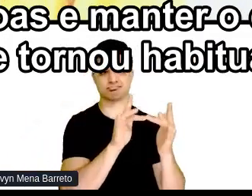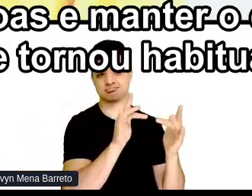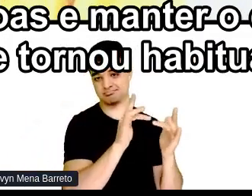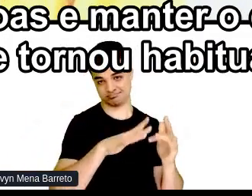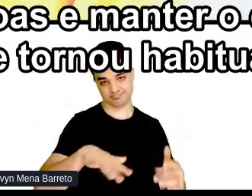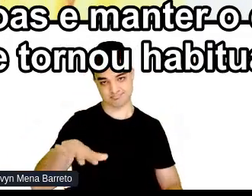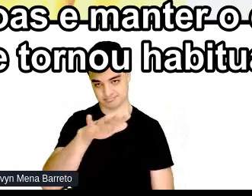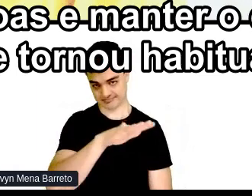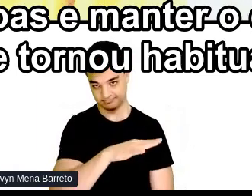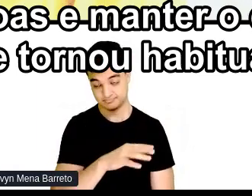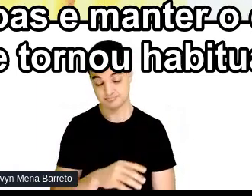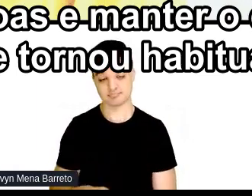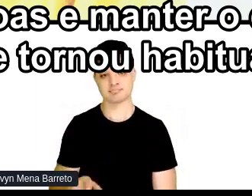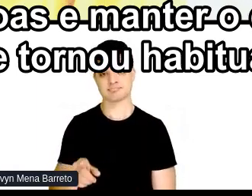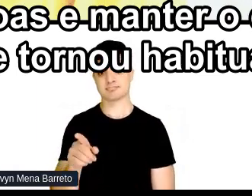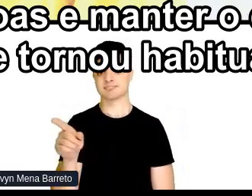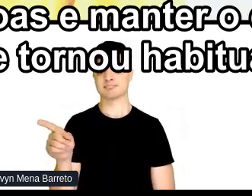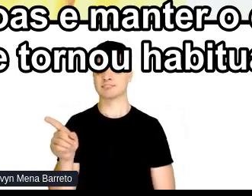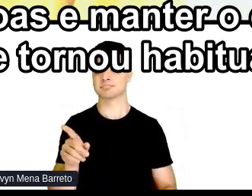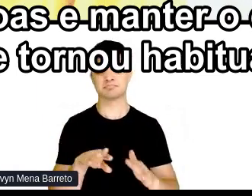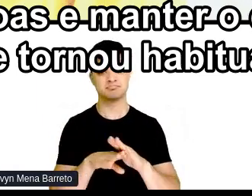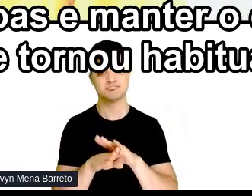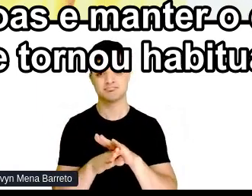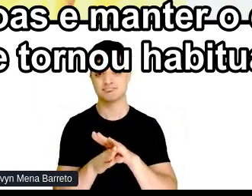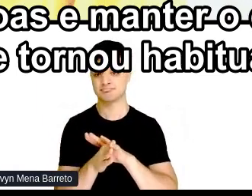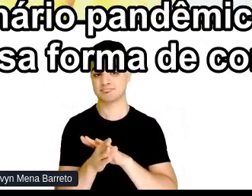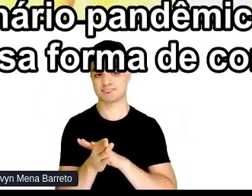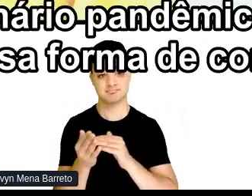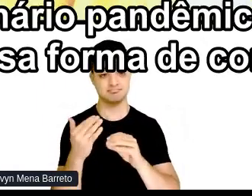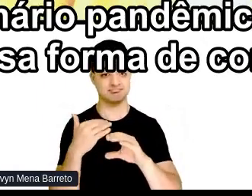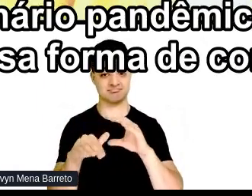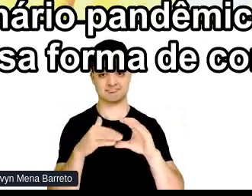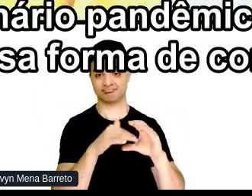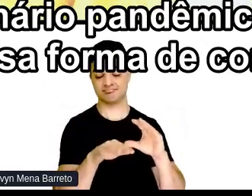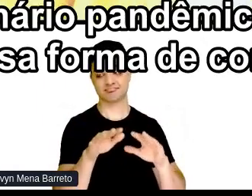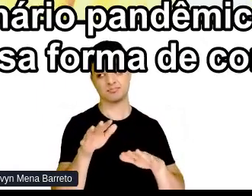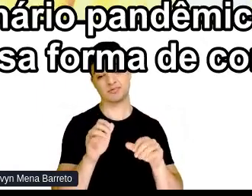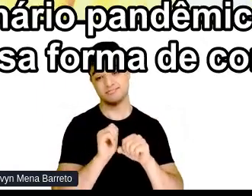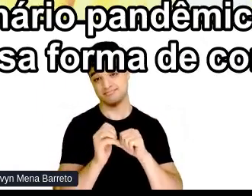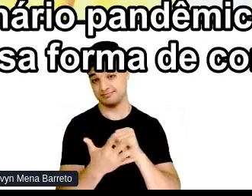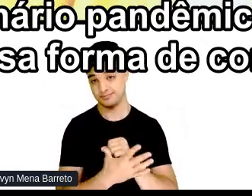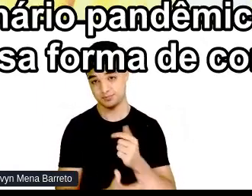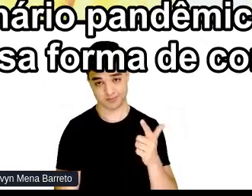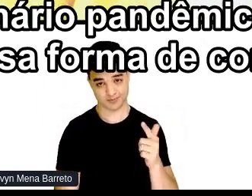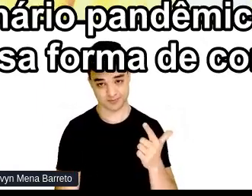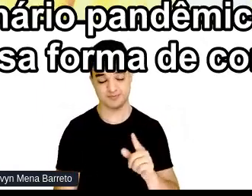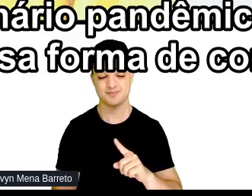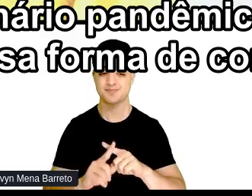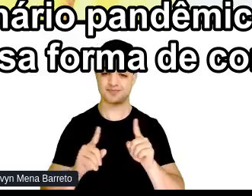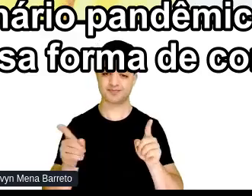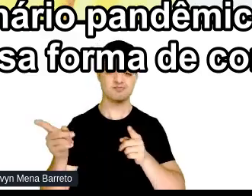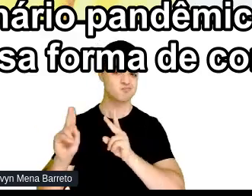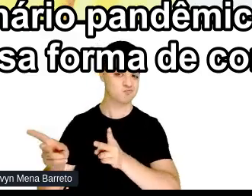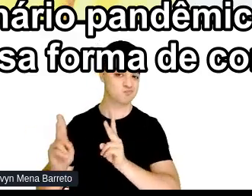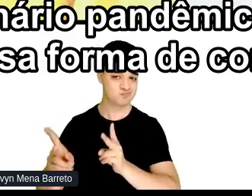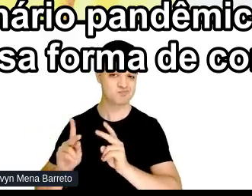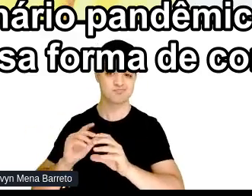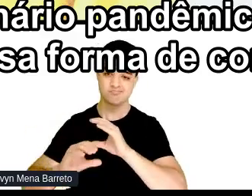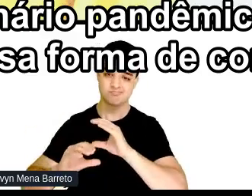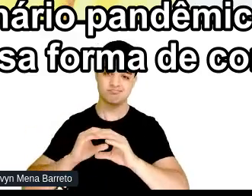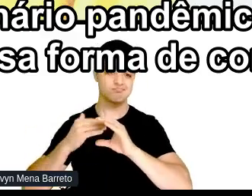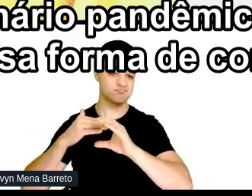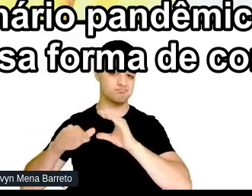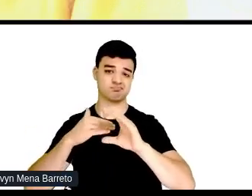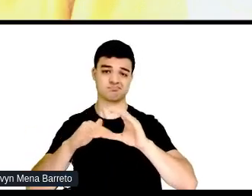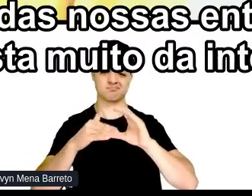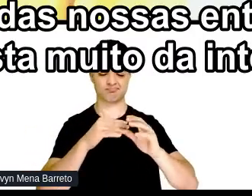de se expor, a ponto de eles não realizarem nem sequer uma atividade, às vezes mandar uma mensagem ou algo do tipo.